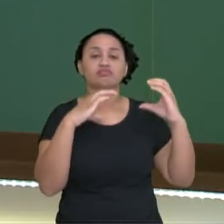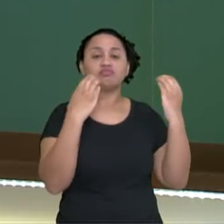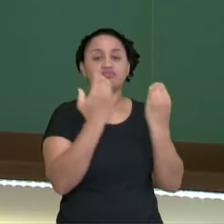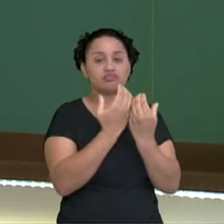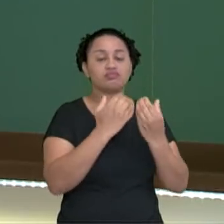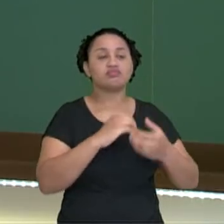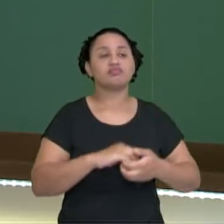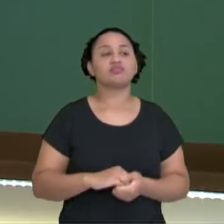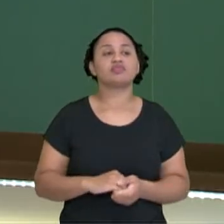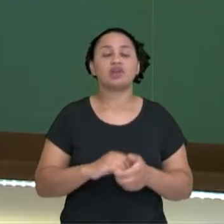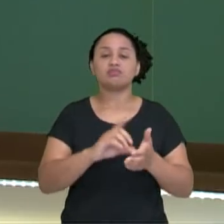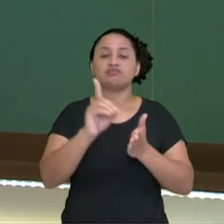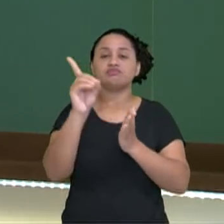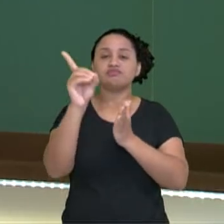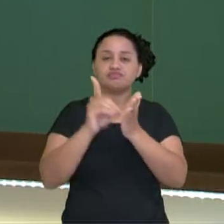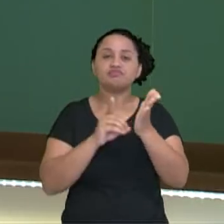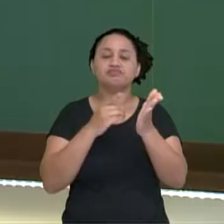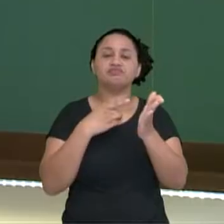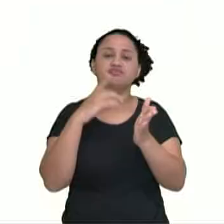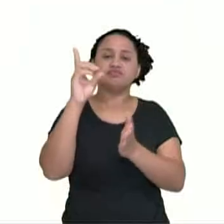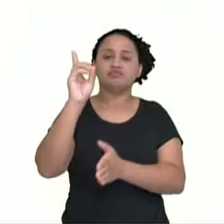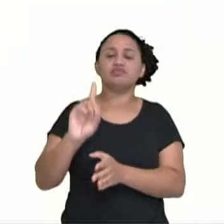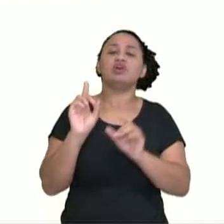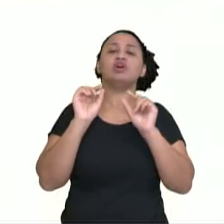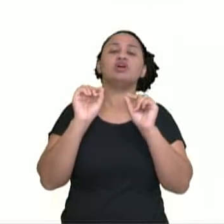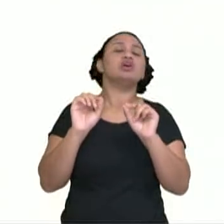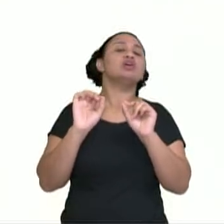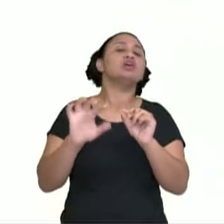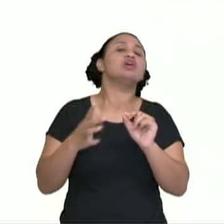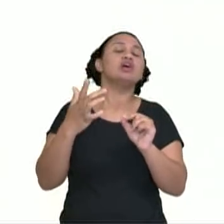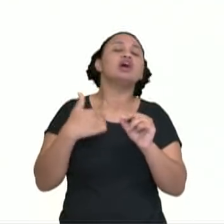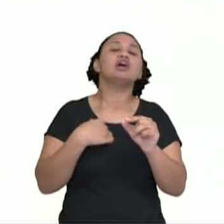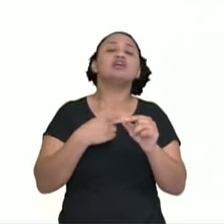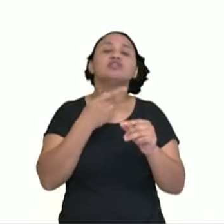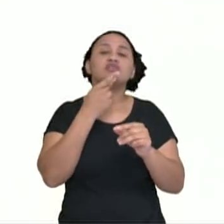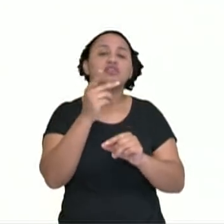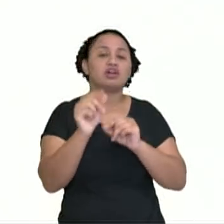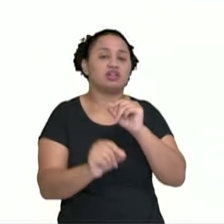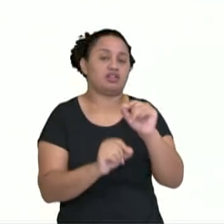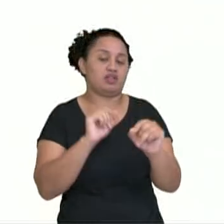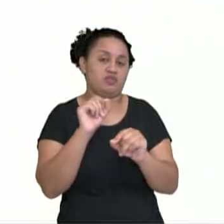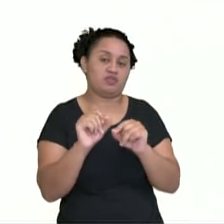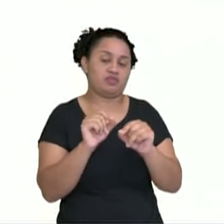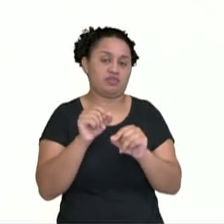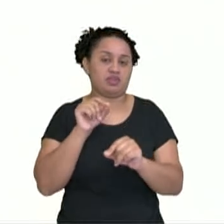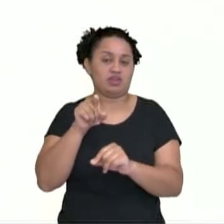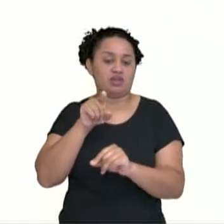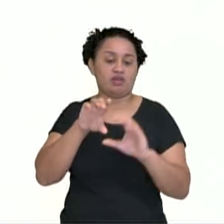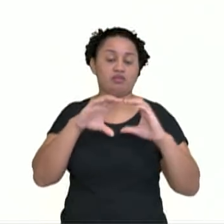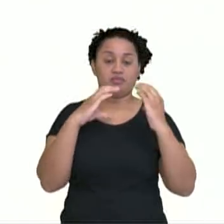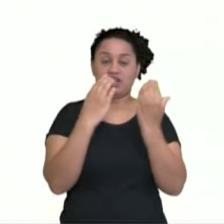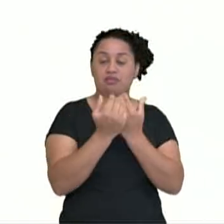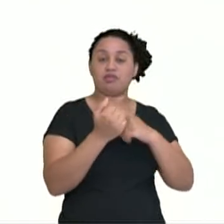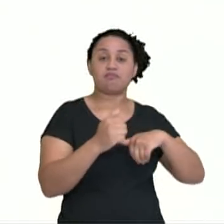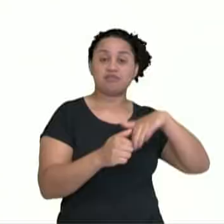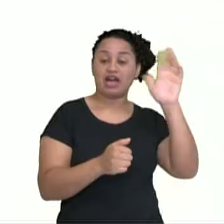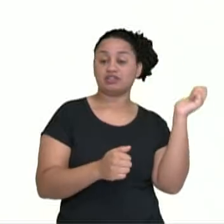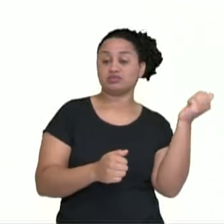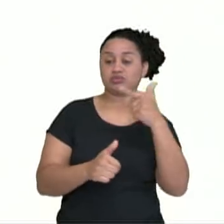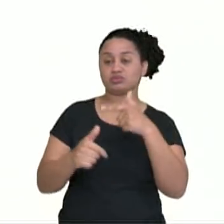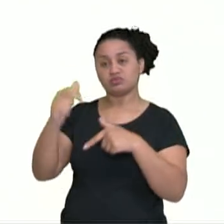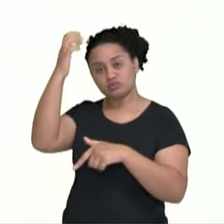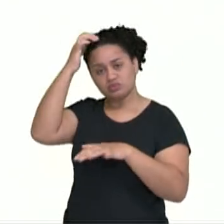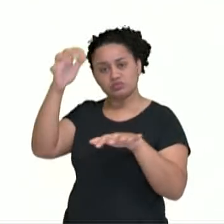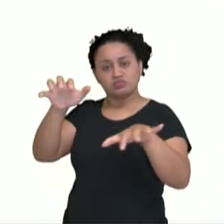parlamento. Essa declaração de direitos, né, ela vai dizer o seguinte: o parlamento ele é soberano à monarquia. Isso